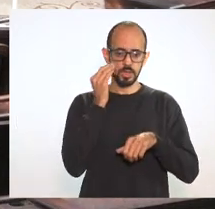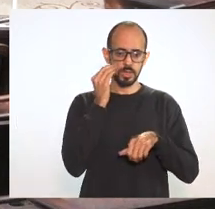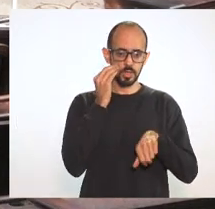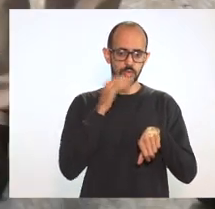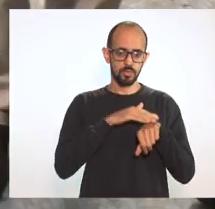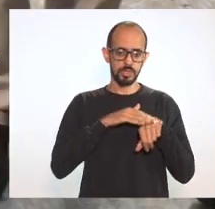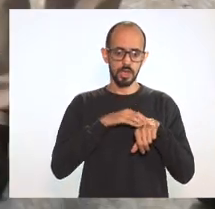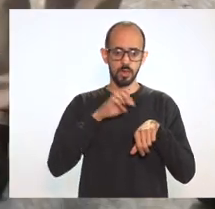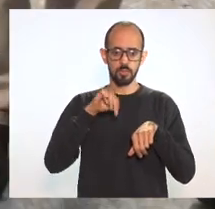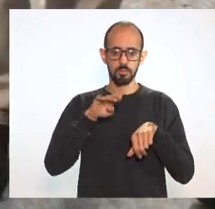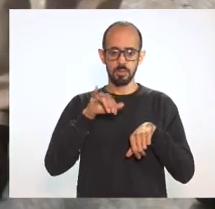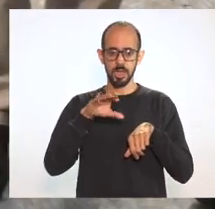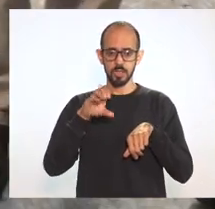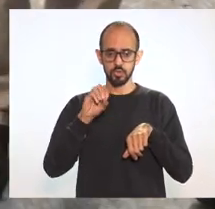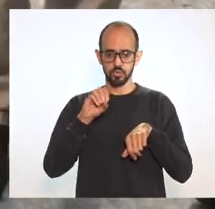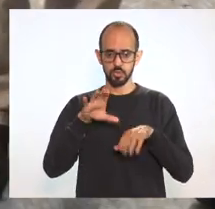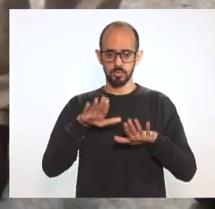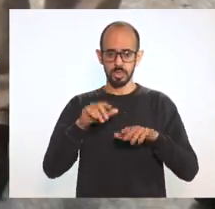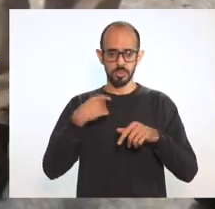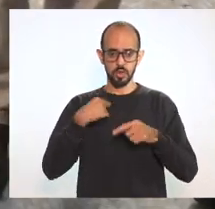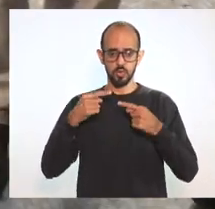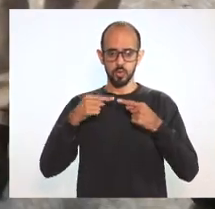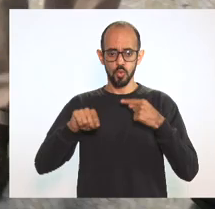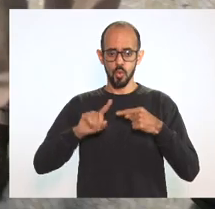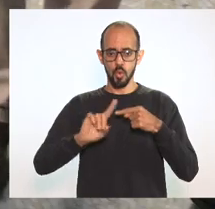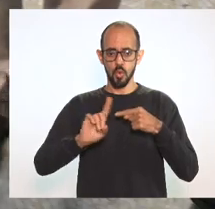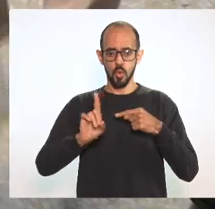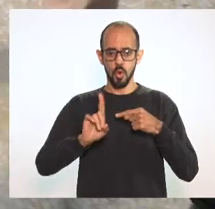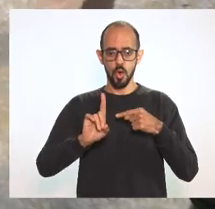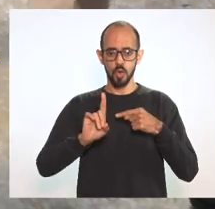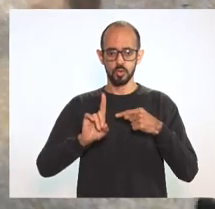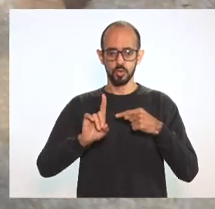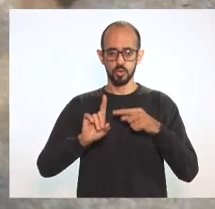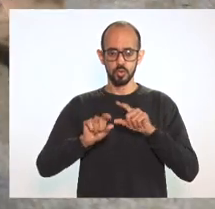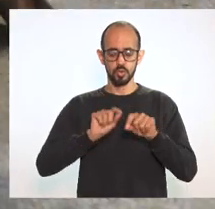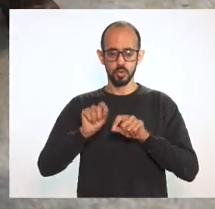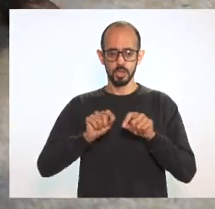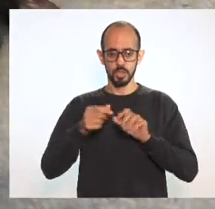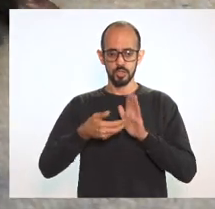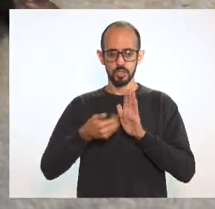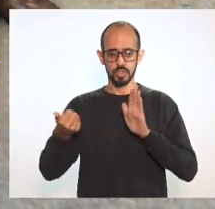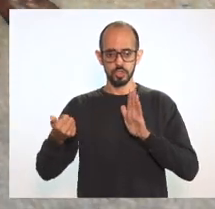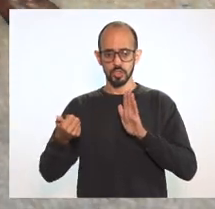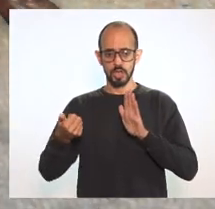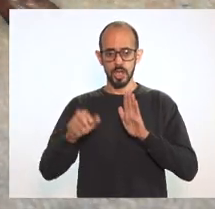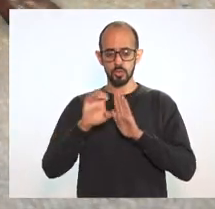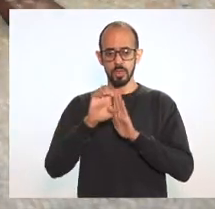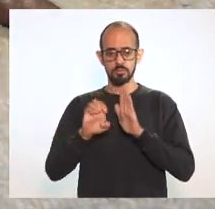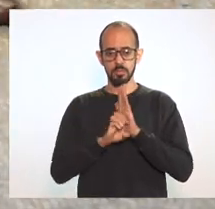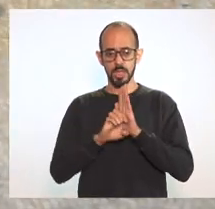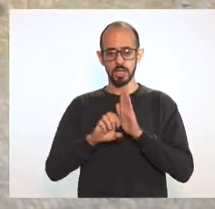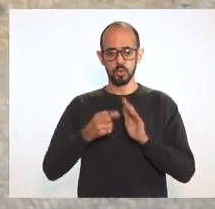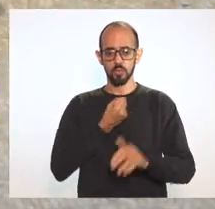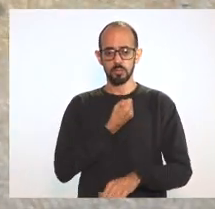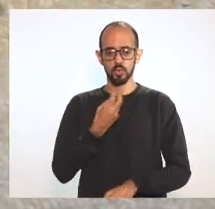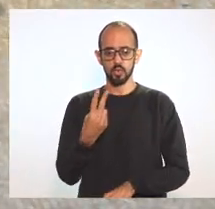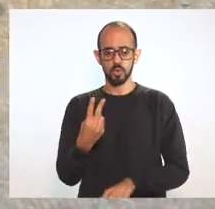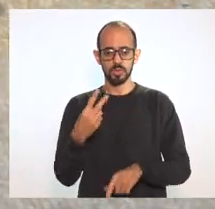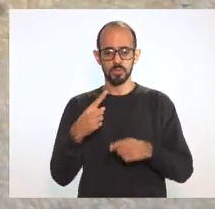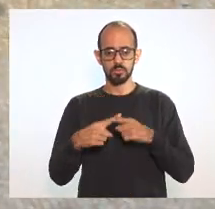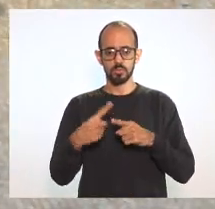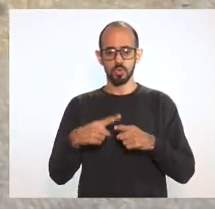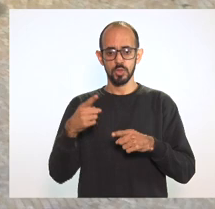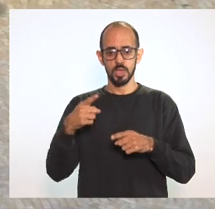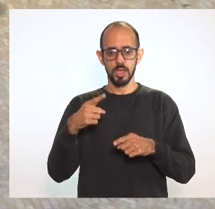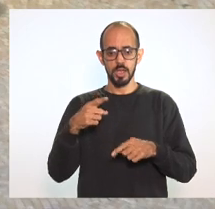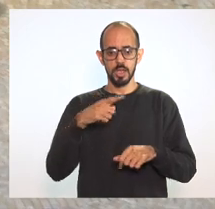muito ocupado. É que eu não concordo de ter sido retirada a emenda número 2, porque a emenda número 2 deixa mais